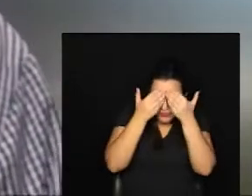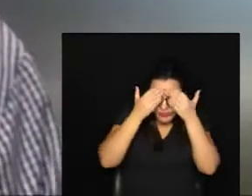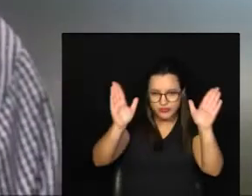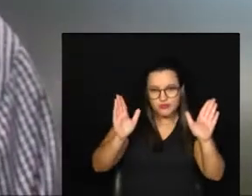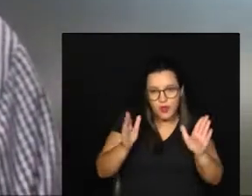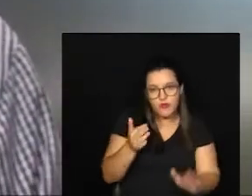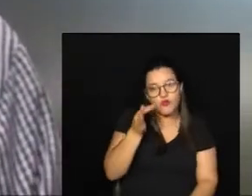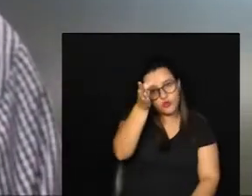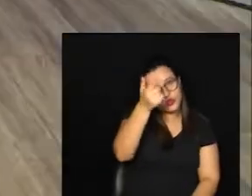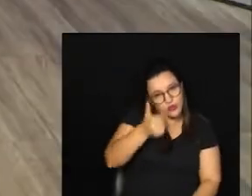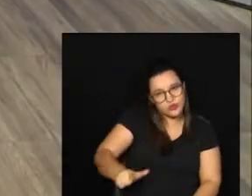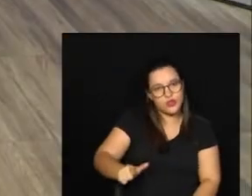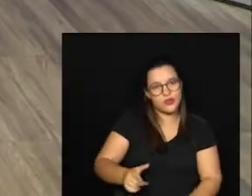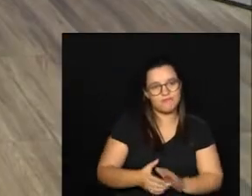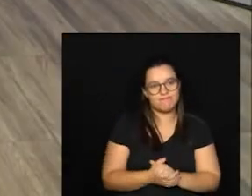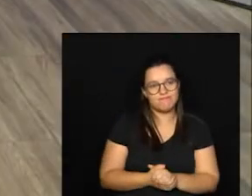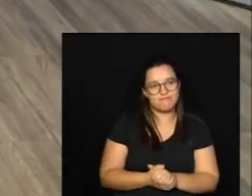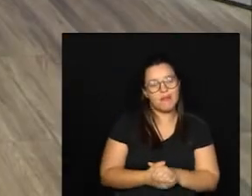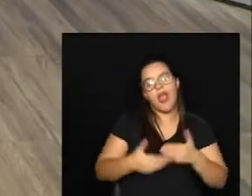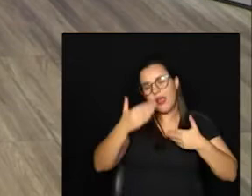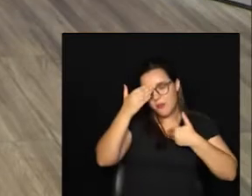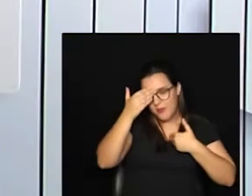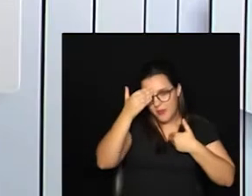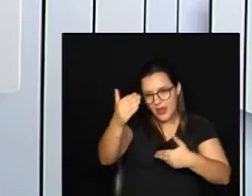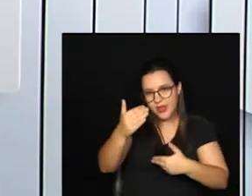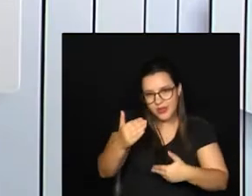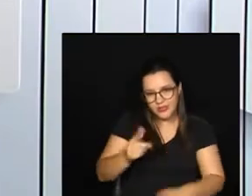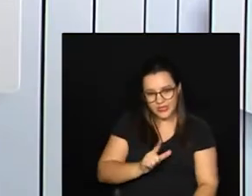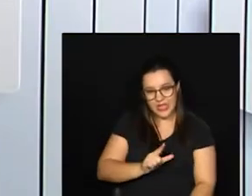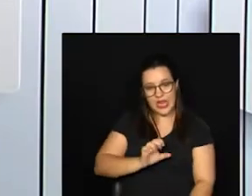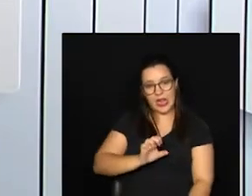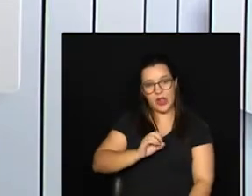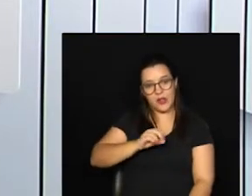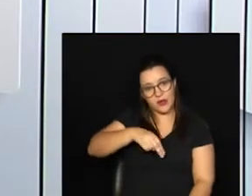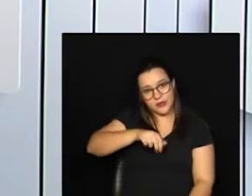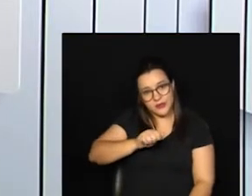ocasião. Nós é que agradecemos, Leonardo